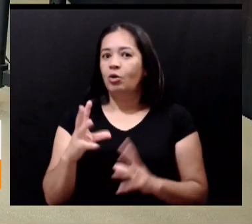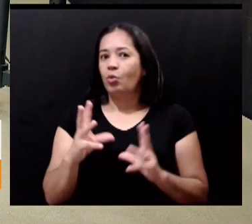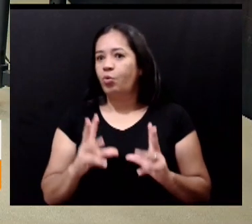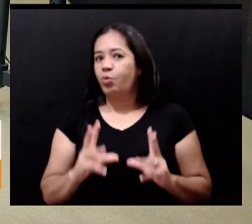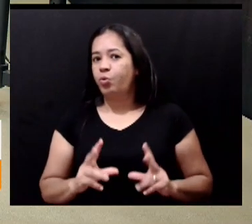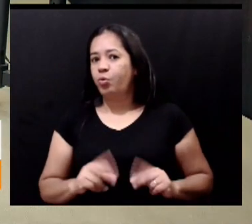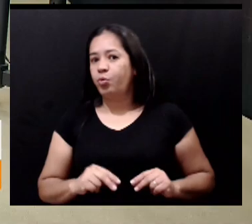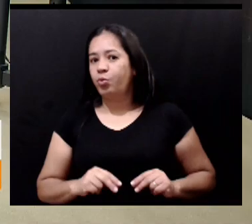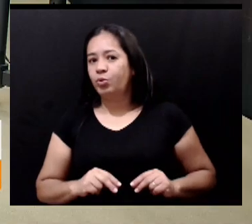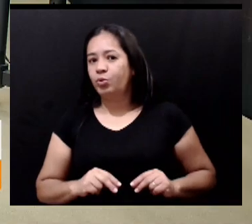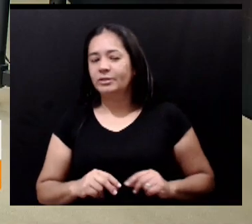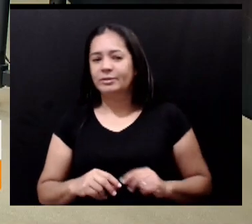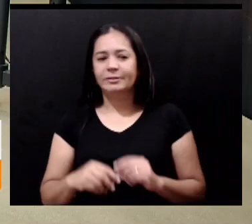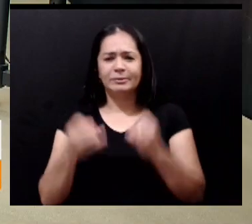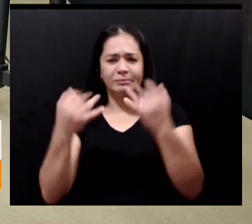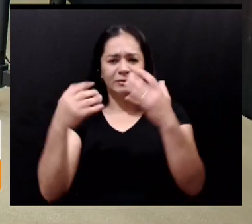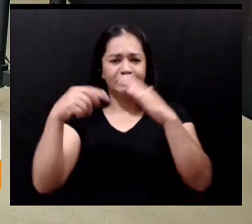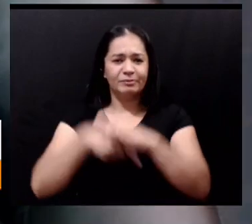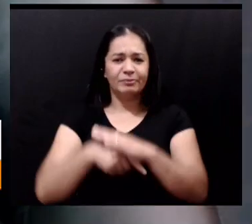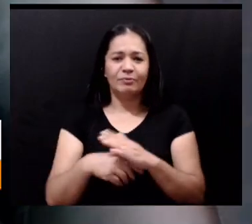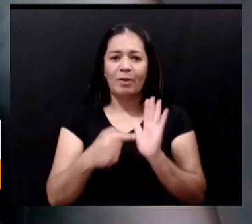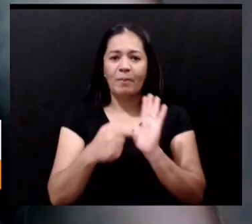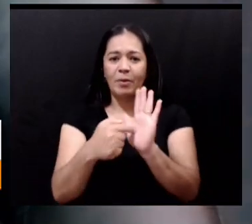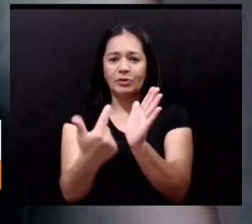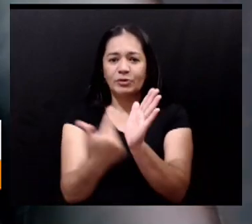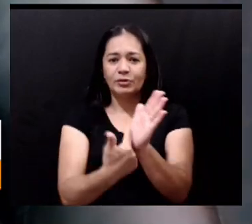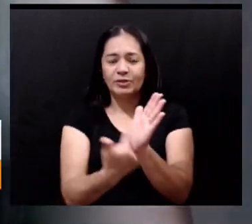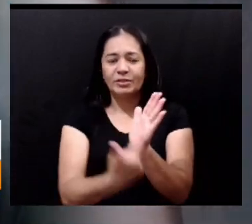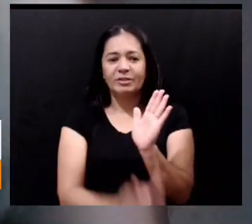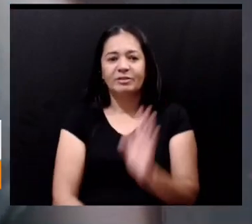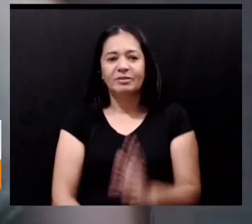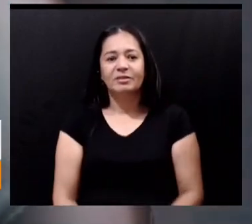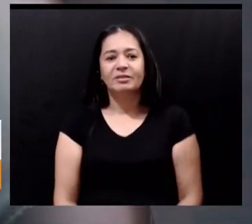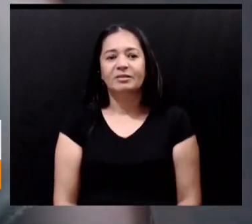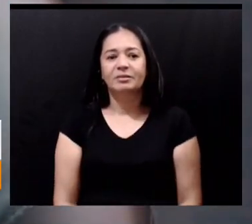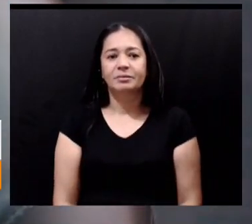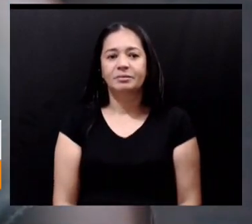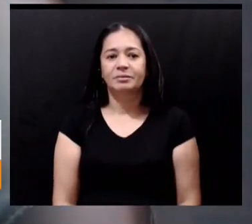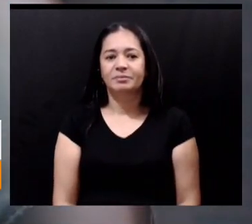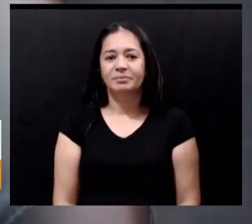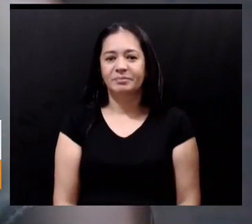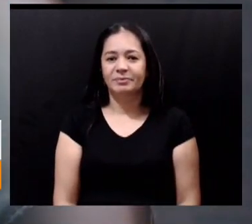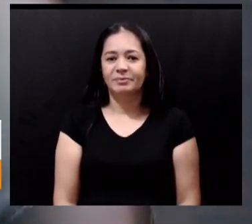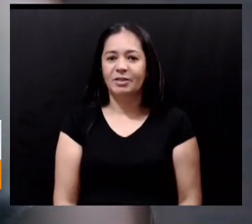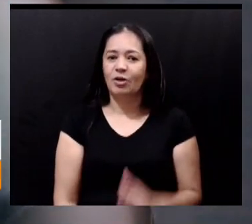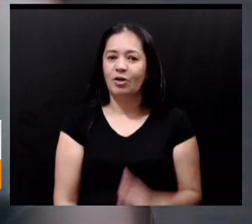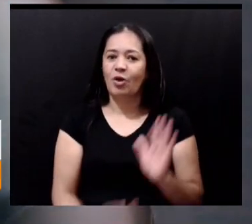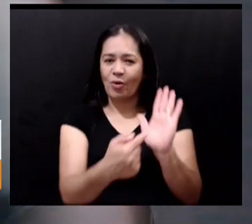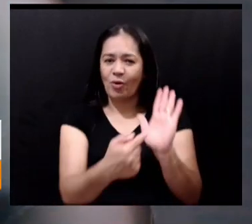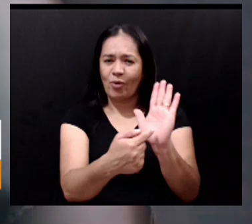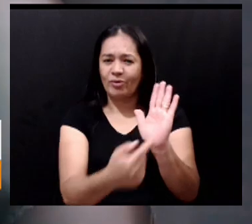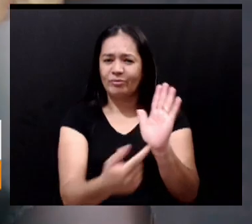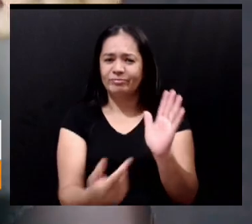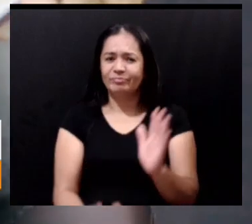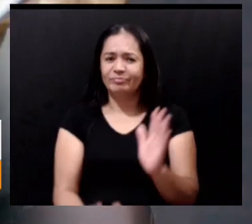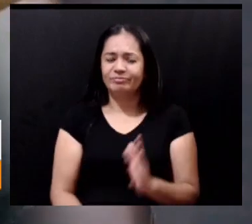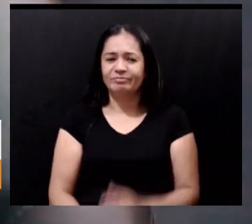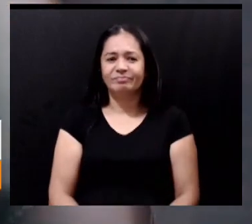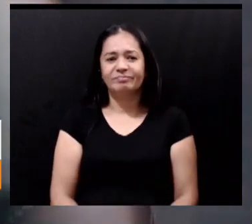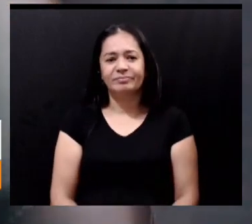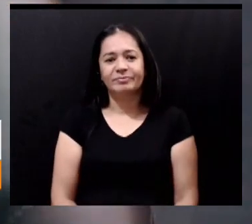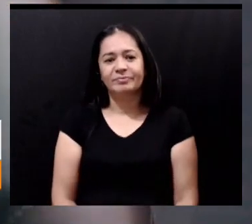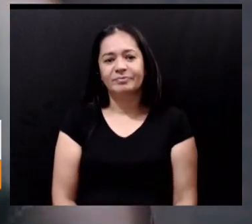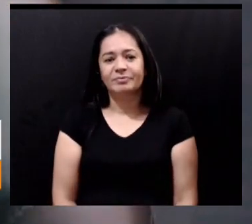ouvir. Mostra o livro, por favor, para a gente. Olha lá, ó, a produção já... olha só, olha que livro... você olhando